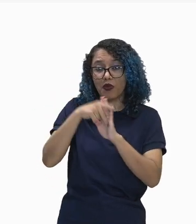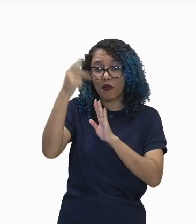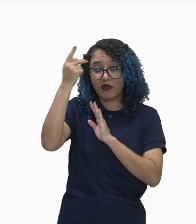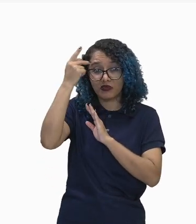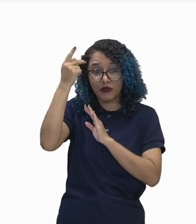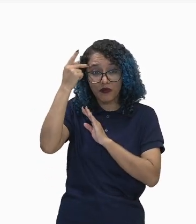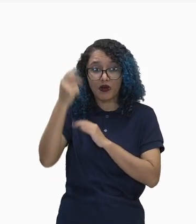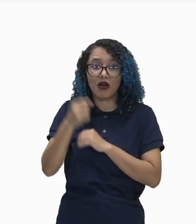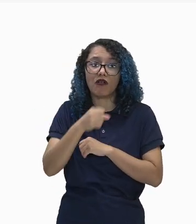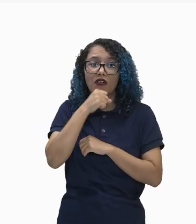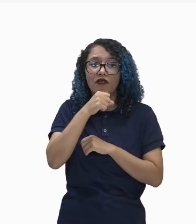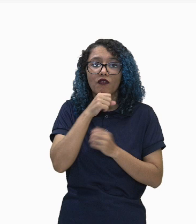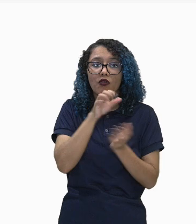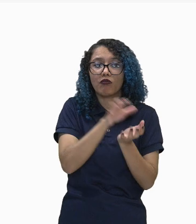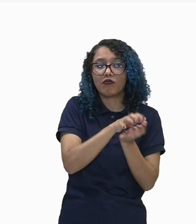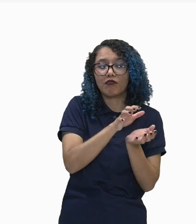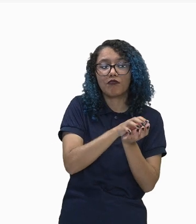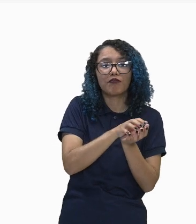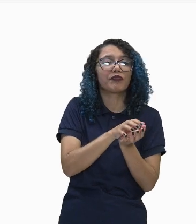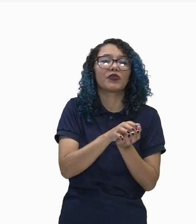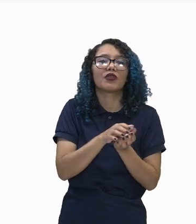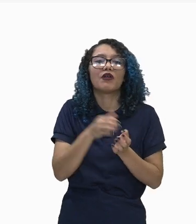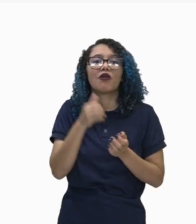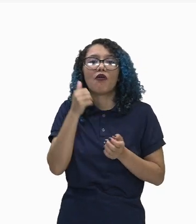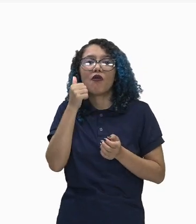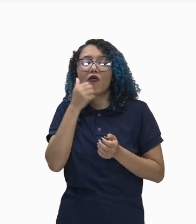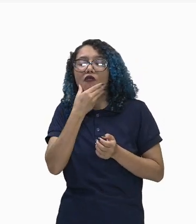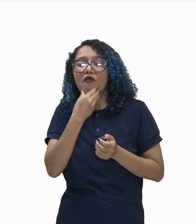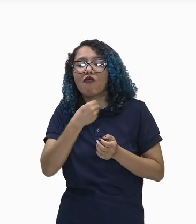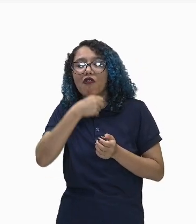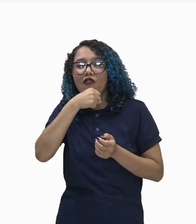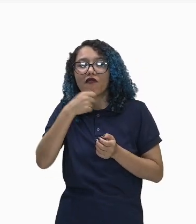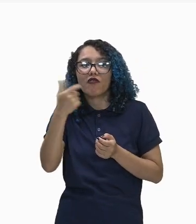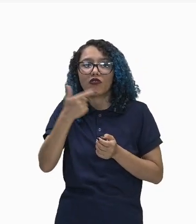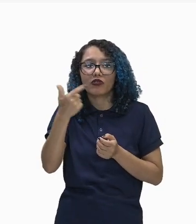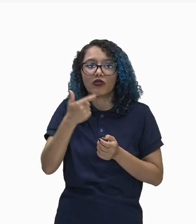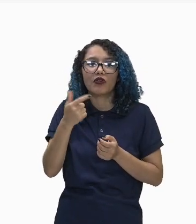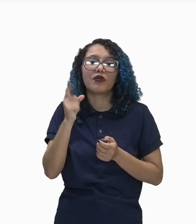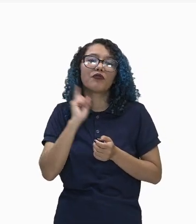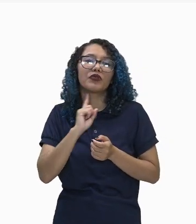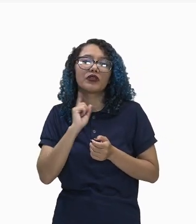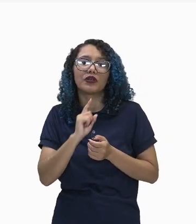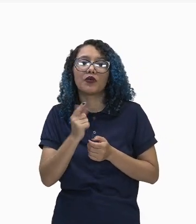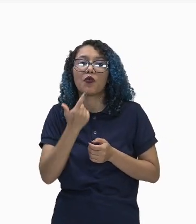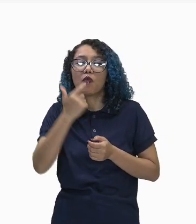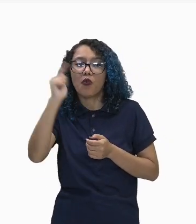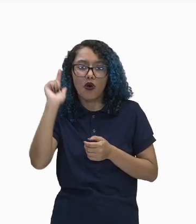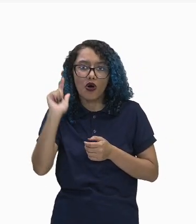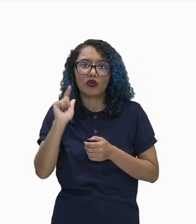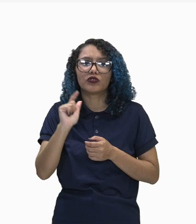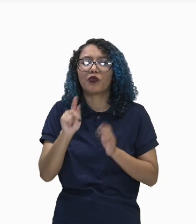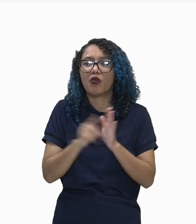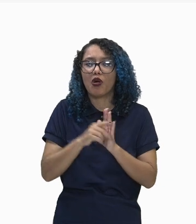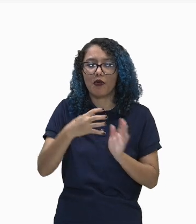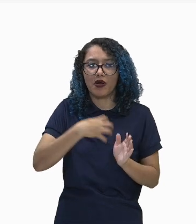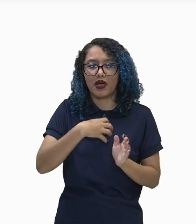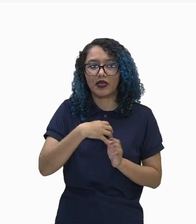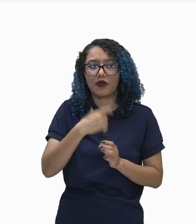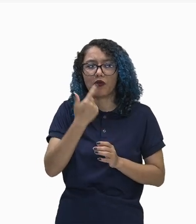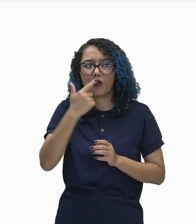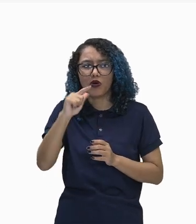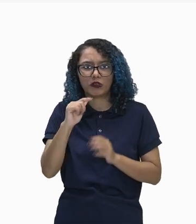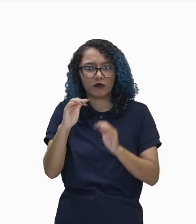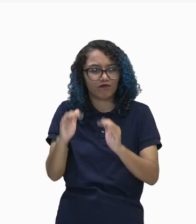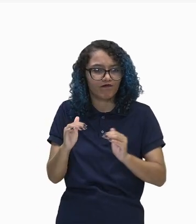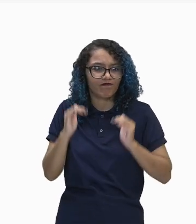bisavô, mineiro. Meu tataravô, baiano. Meu maestro, soberano. Foi